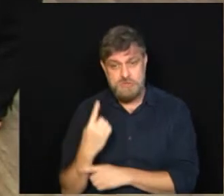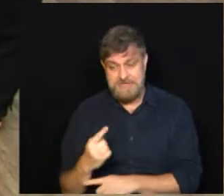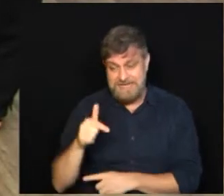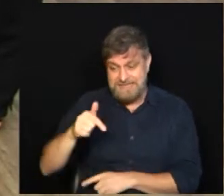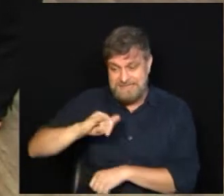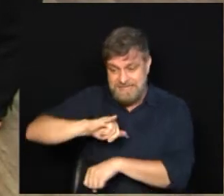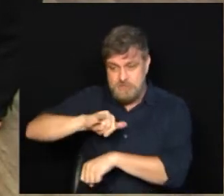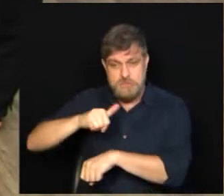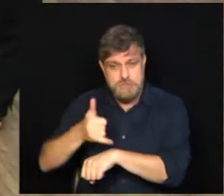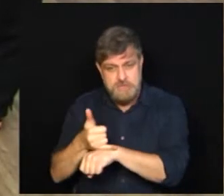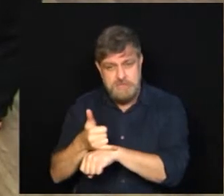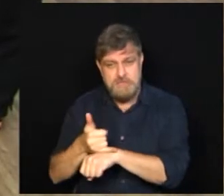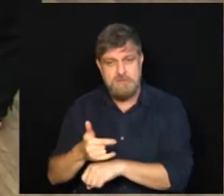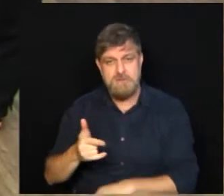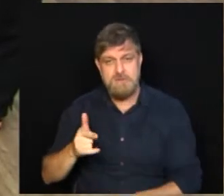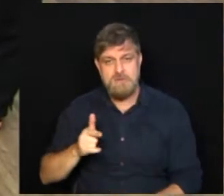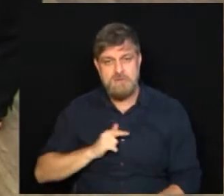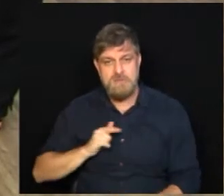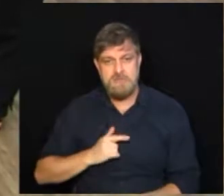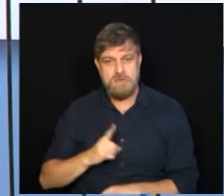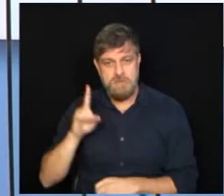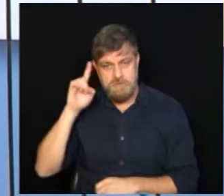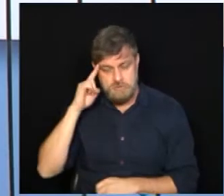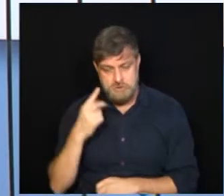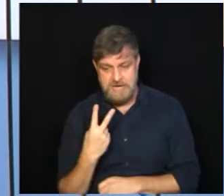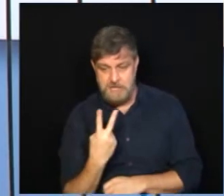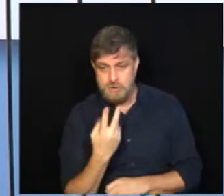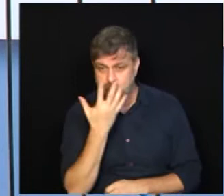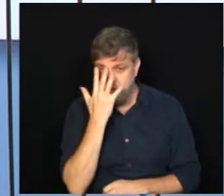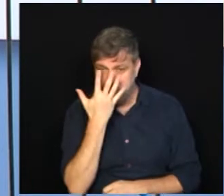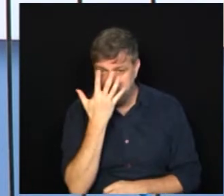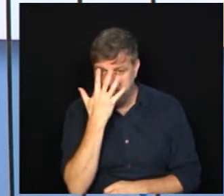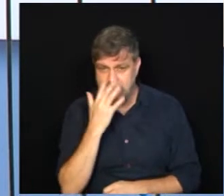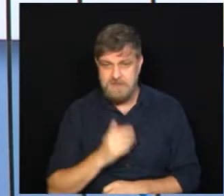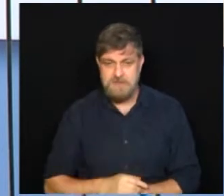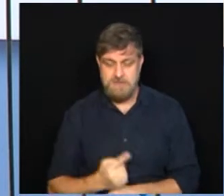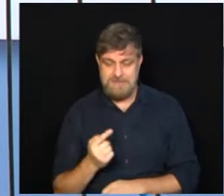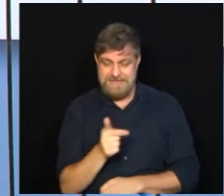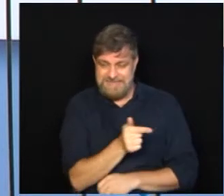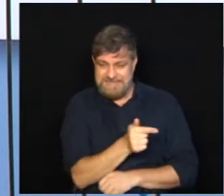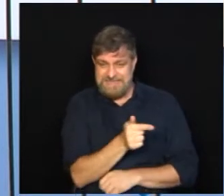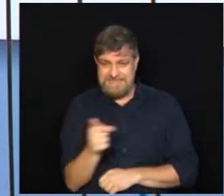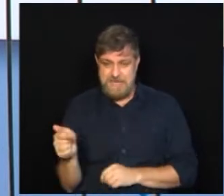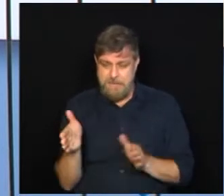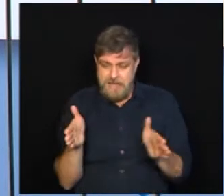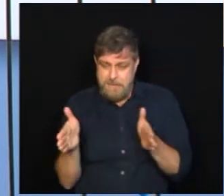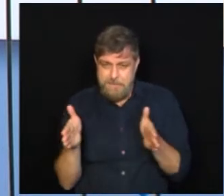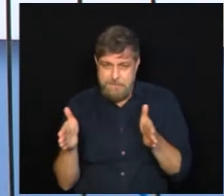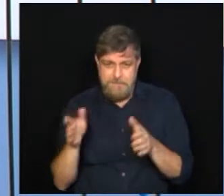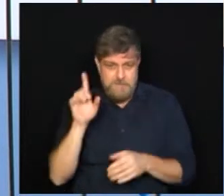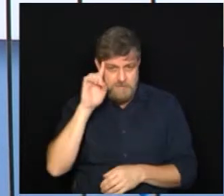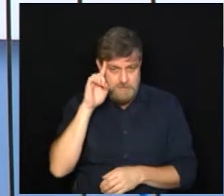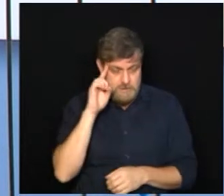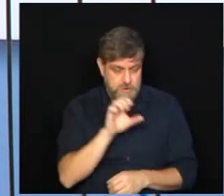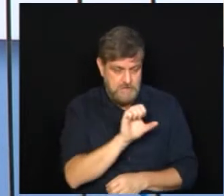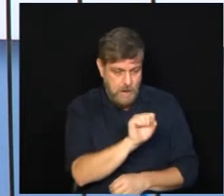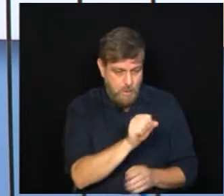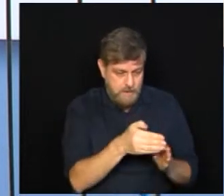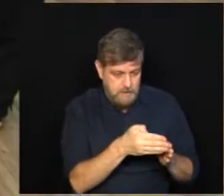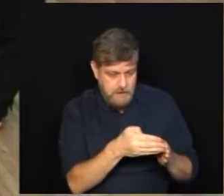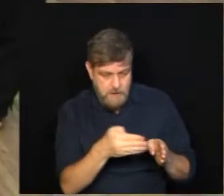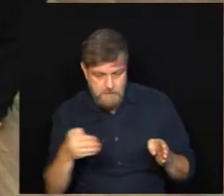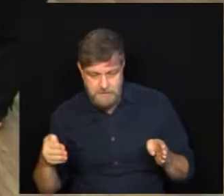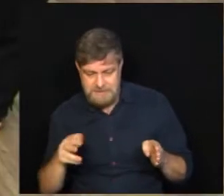janeiro e a partir então do dia 2 de fevereiro. Então, desta semana, a partir do dia 8, nós